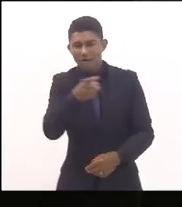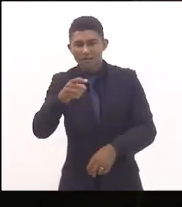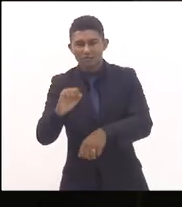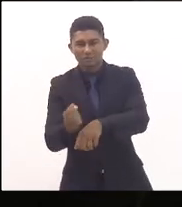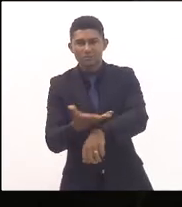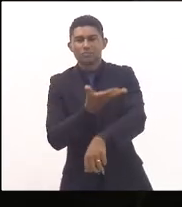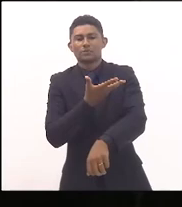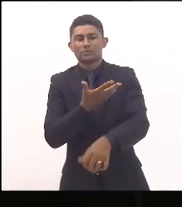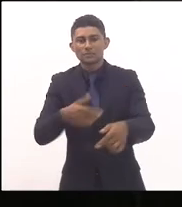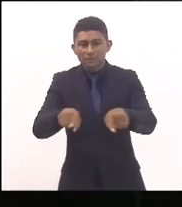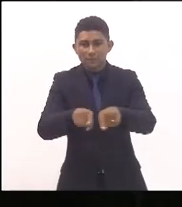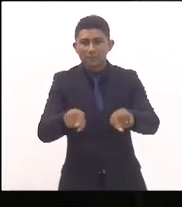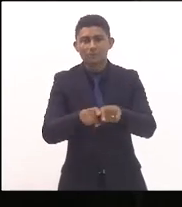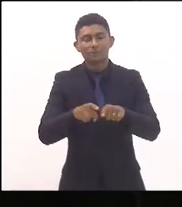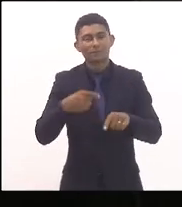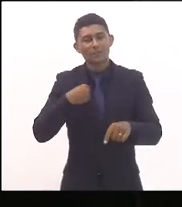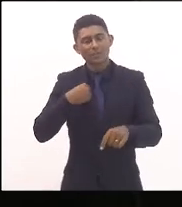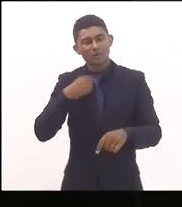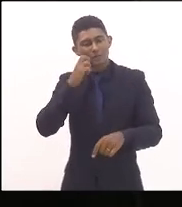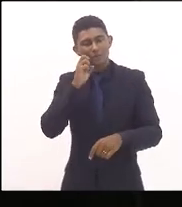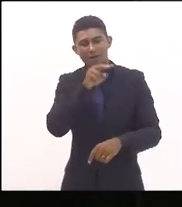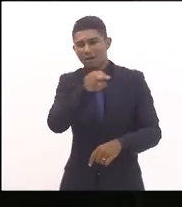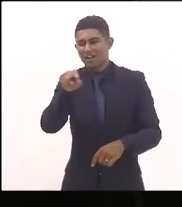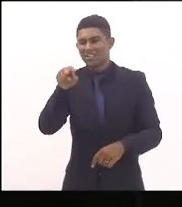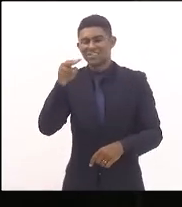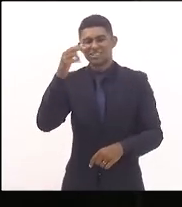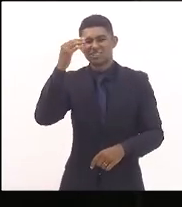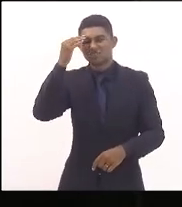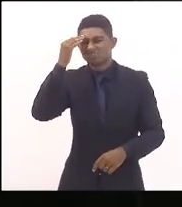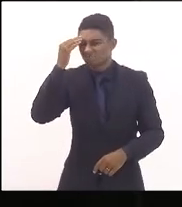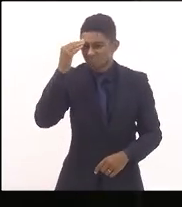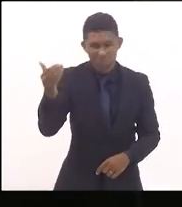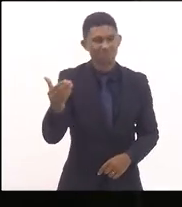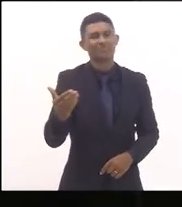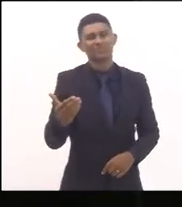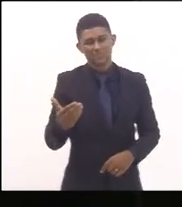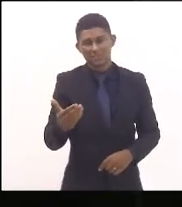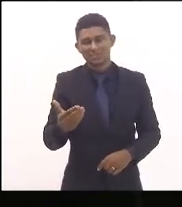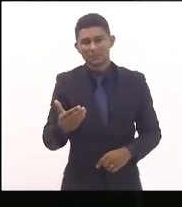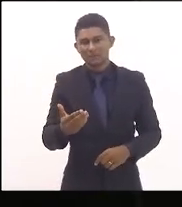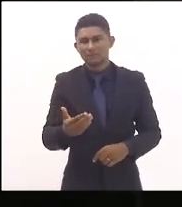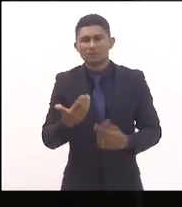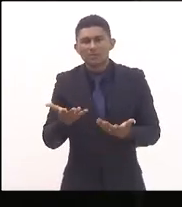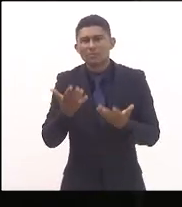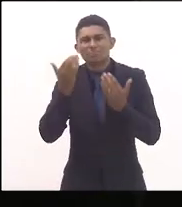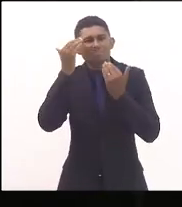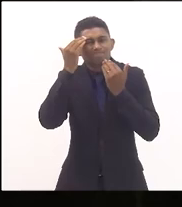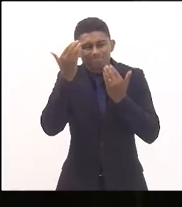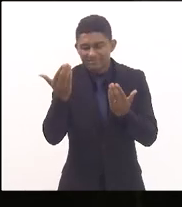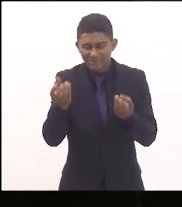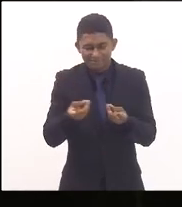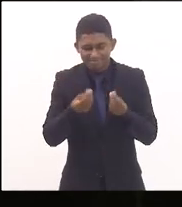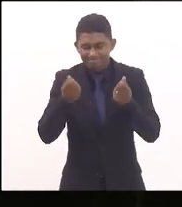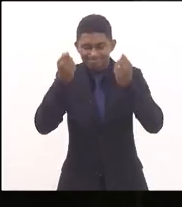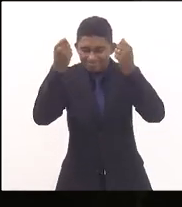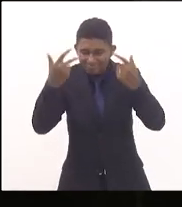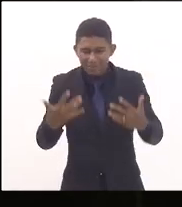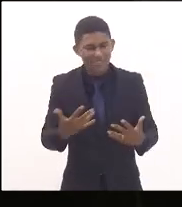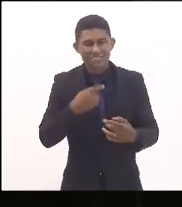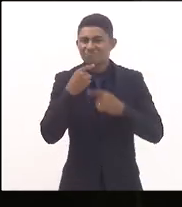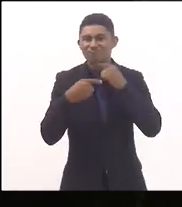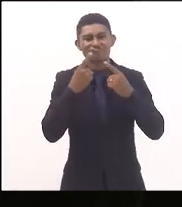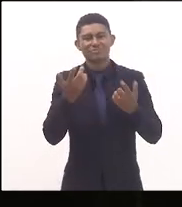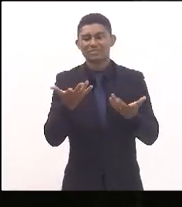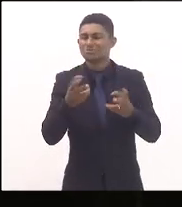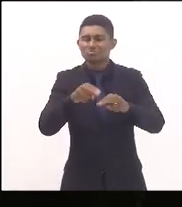traduzida pelo olhar do agradecimento de Prado da gratidão gratidão não se prescreve e é por isso que eu